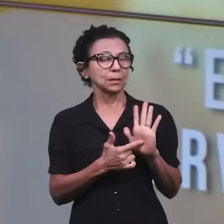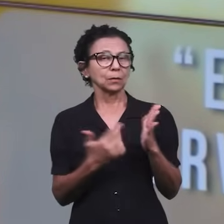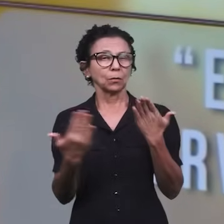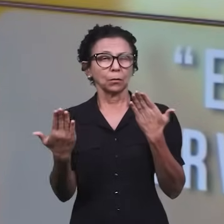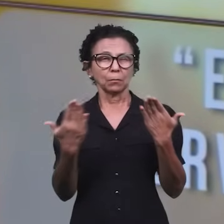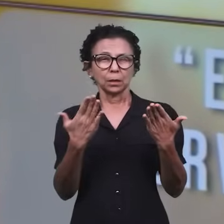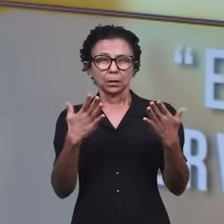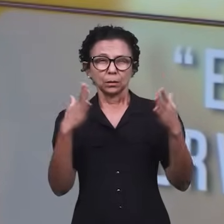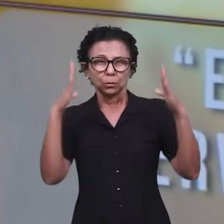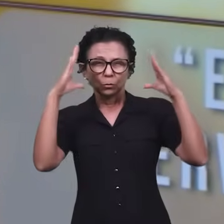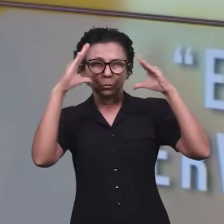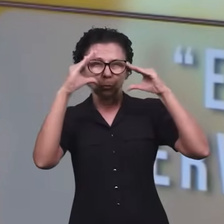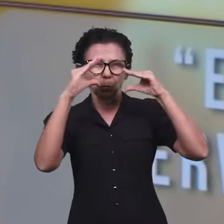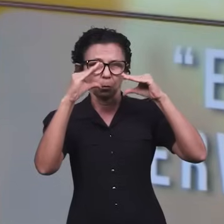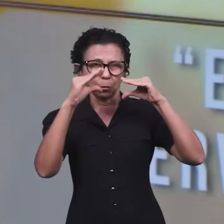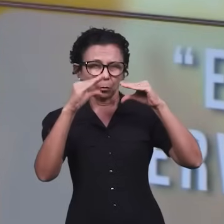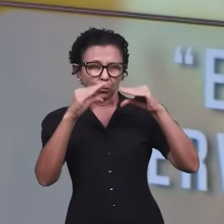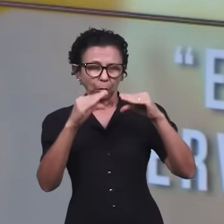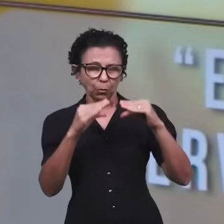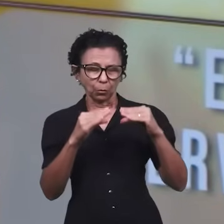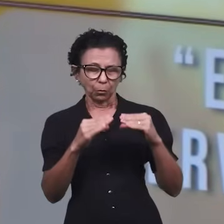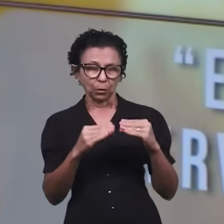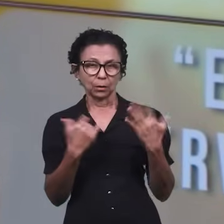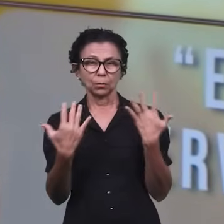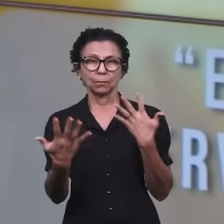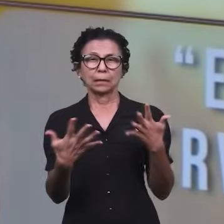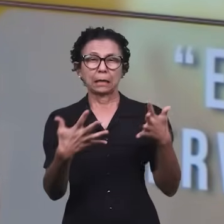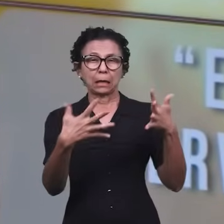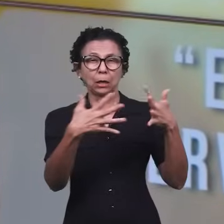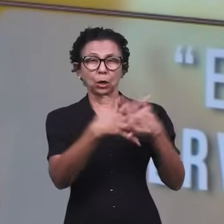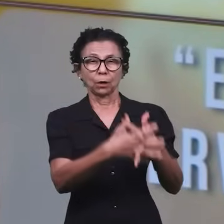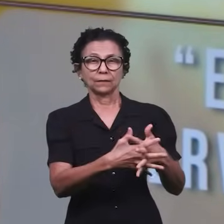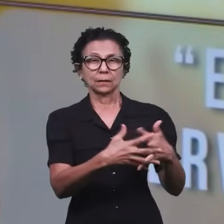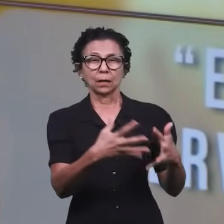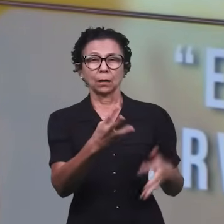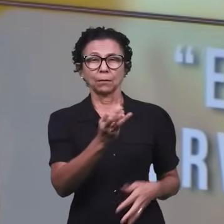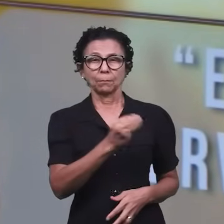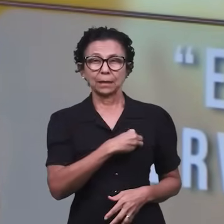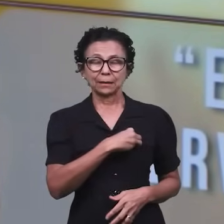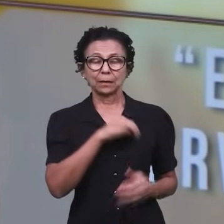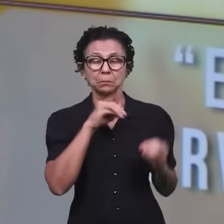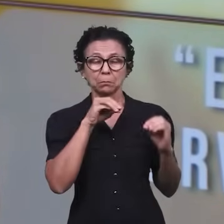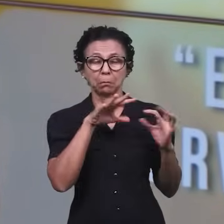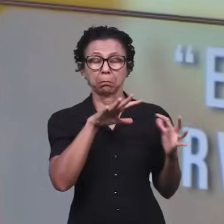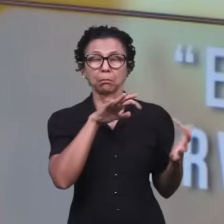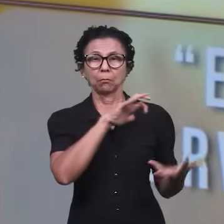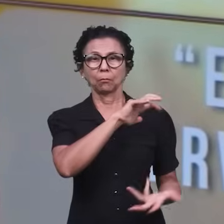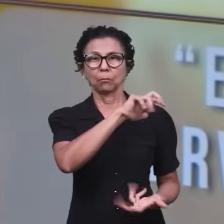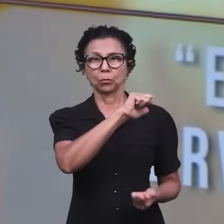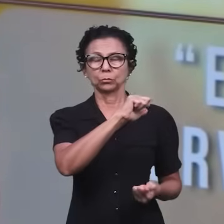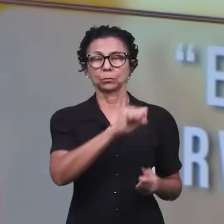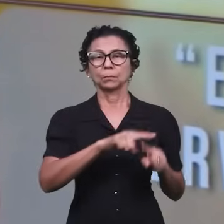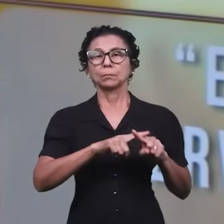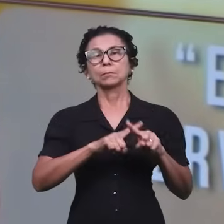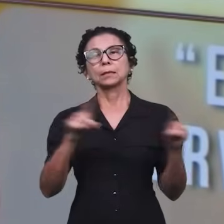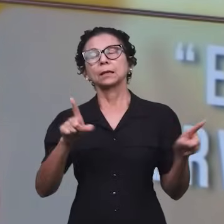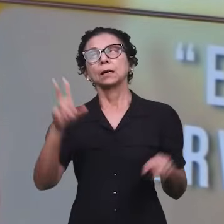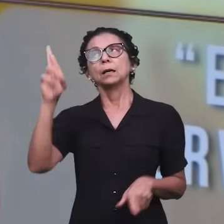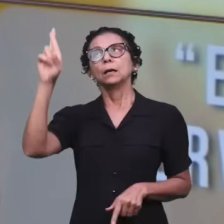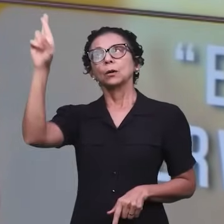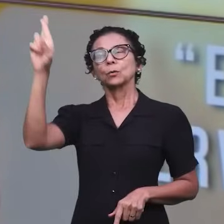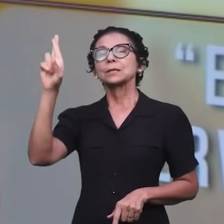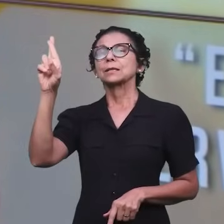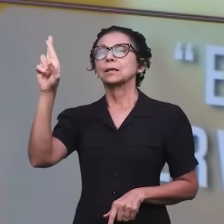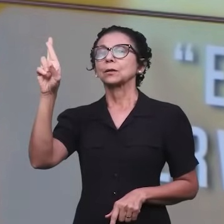noite, né, da escuridão, da confusão, em que nós estamos recebendo da parte do Senhor